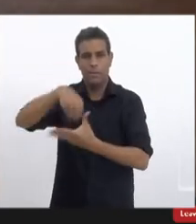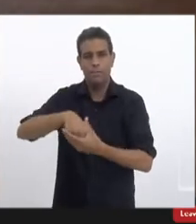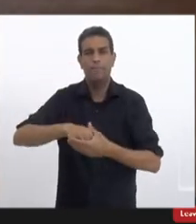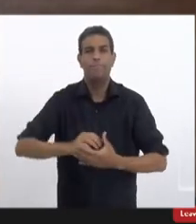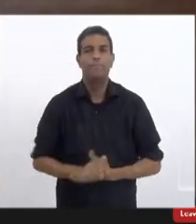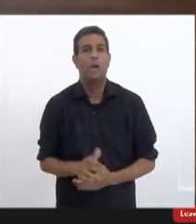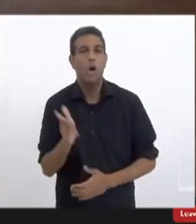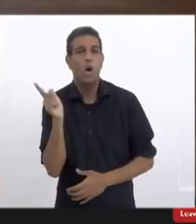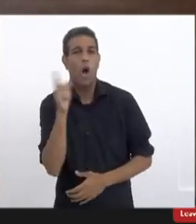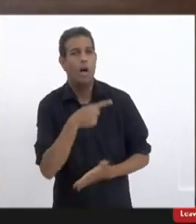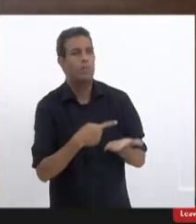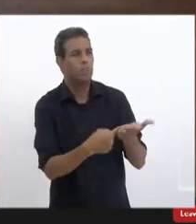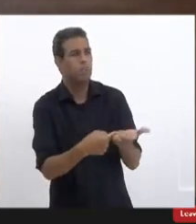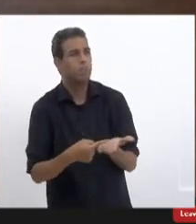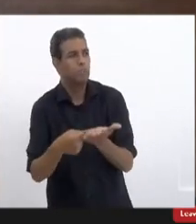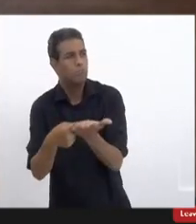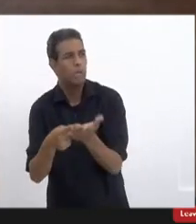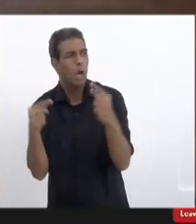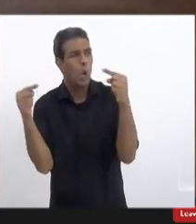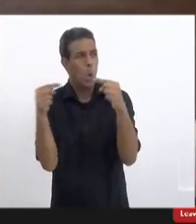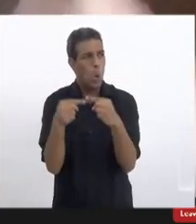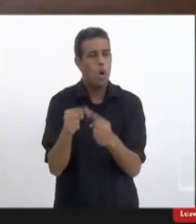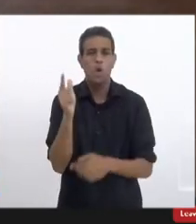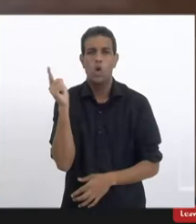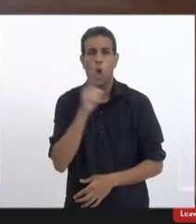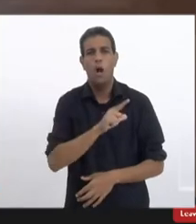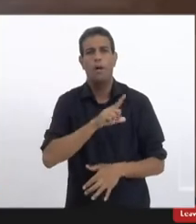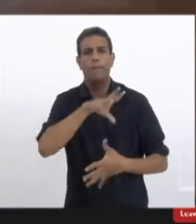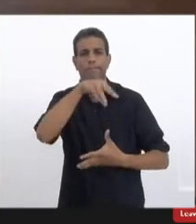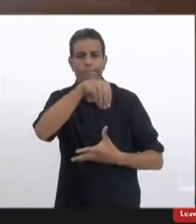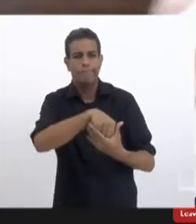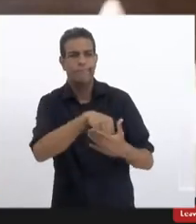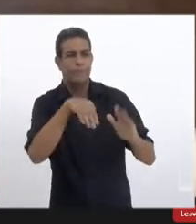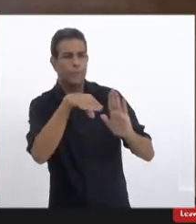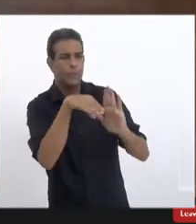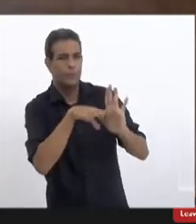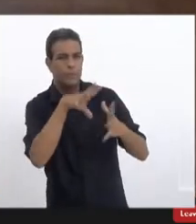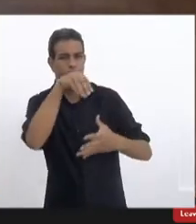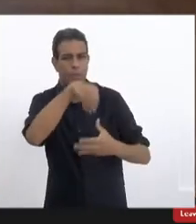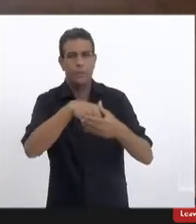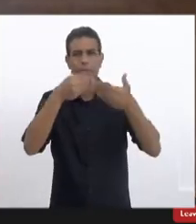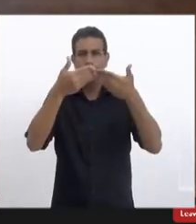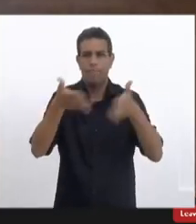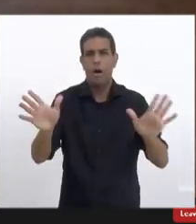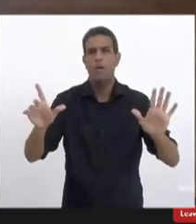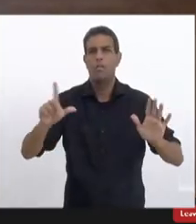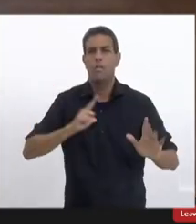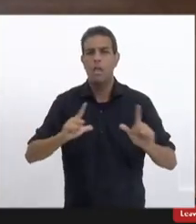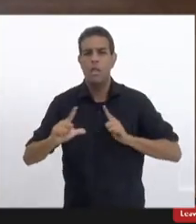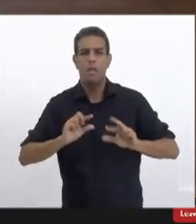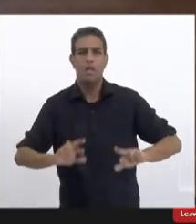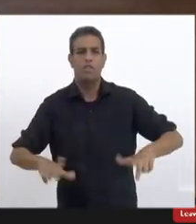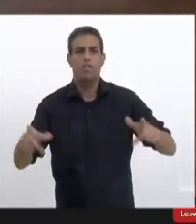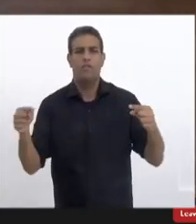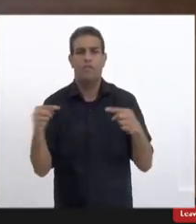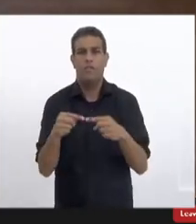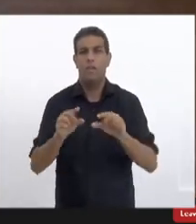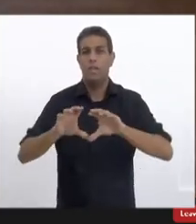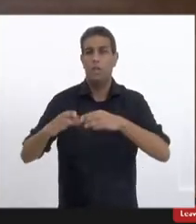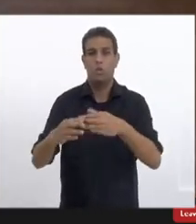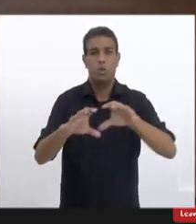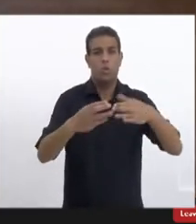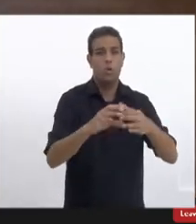2021, que está prevista até, que está lá disponível no seu portal público, né, ela faz uma diferença. Essas